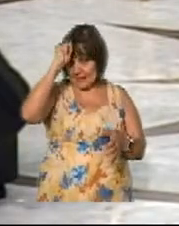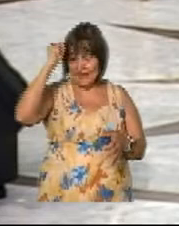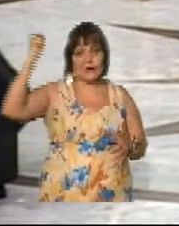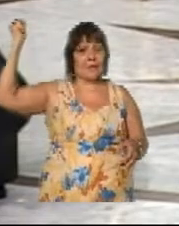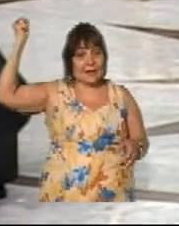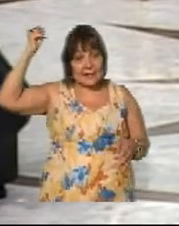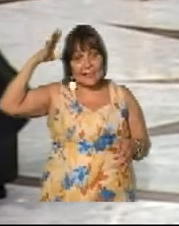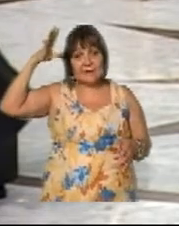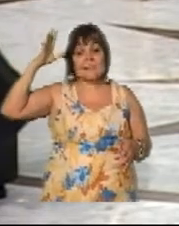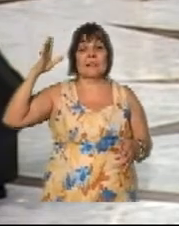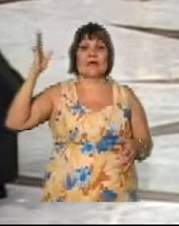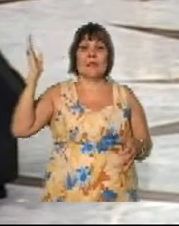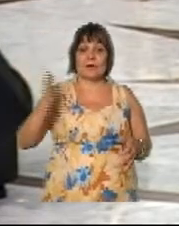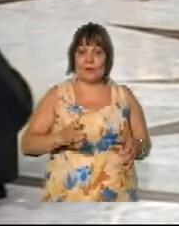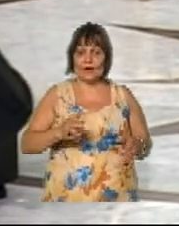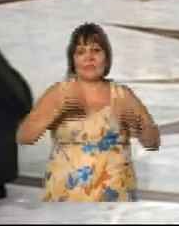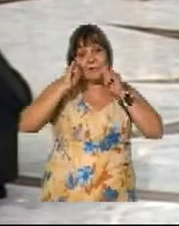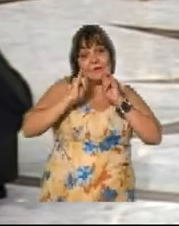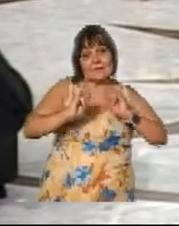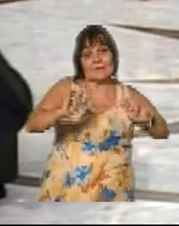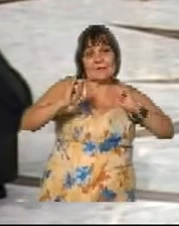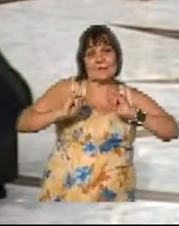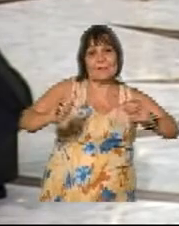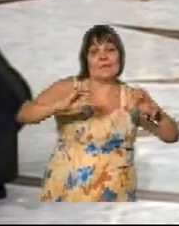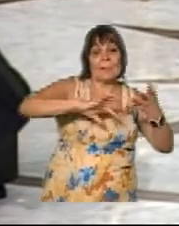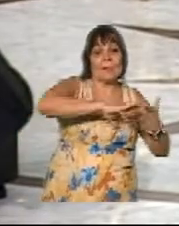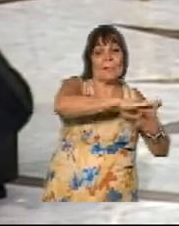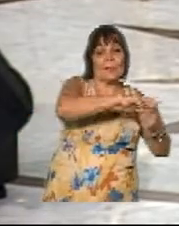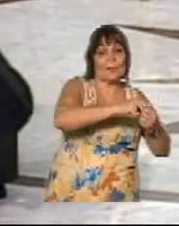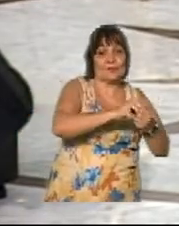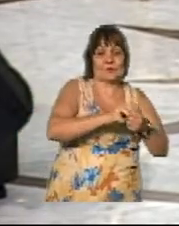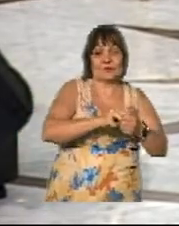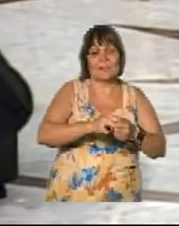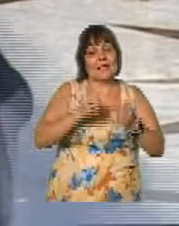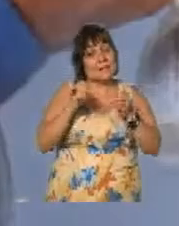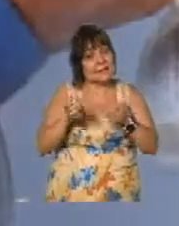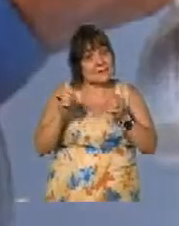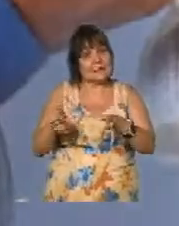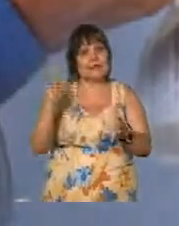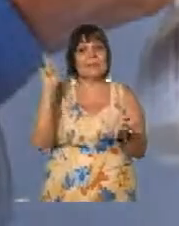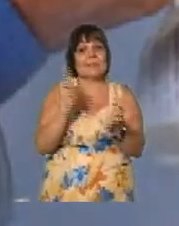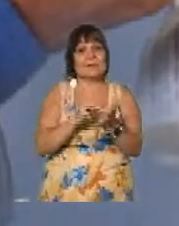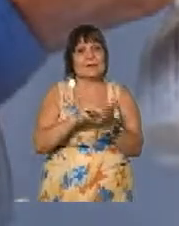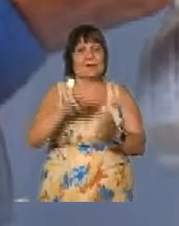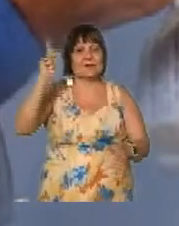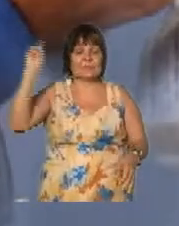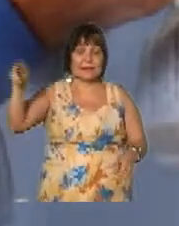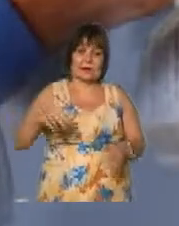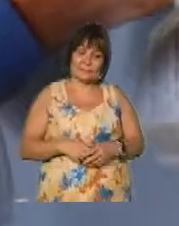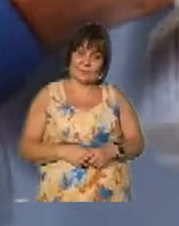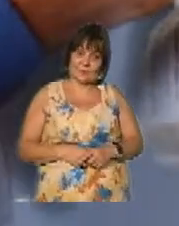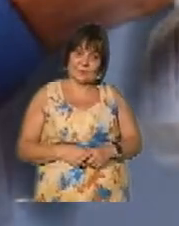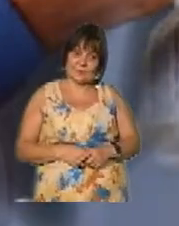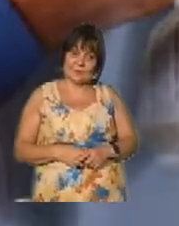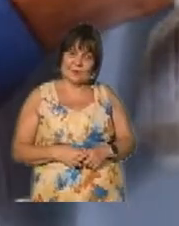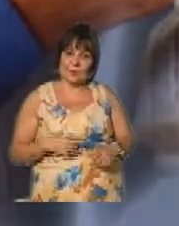da obra, ouvir e ir embora para casa. Não. Em Mateus 10, 25, diz a palavra do Senhor: basta ao discípulo